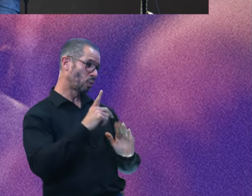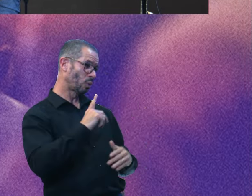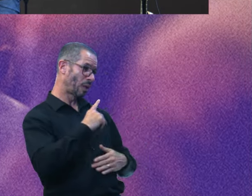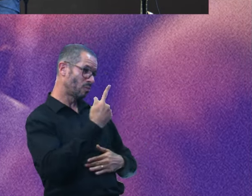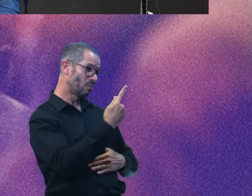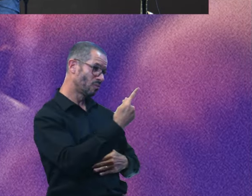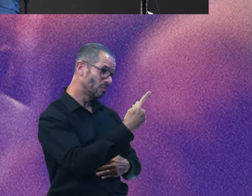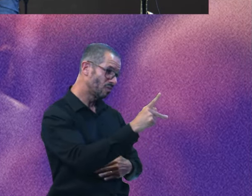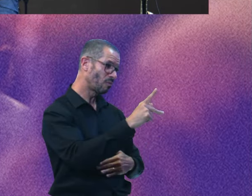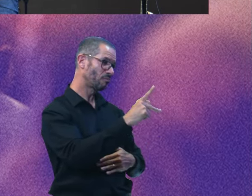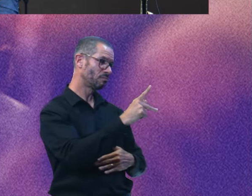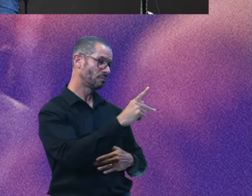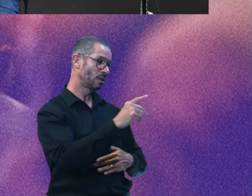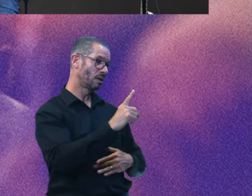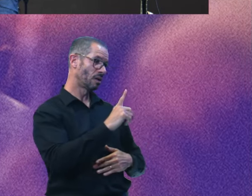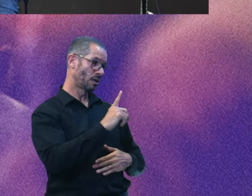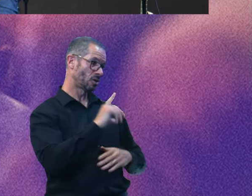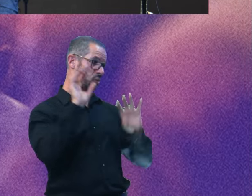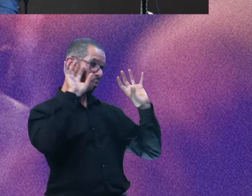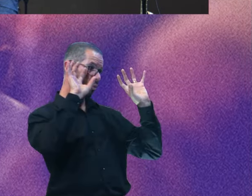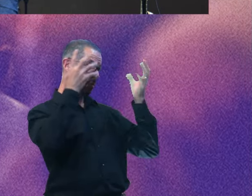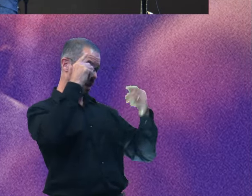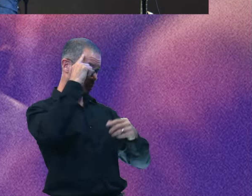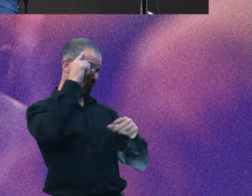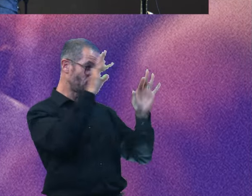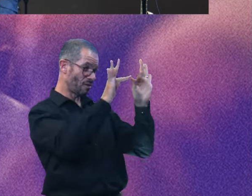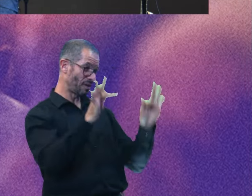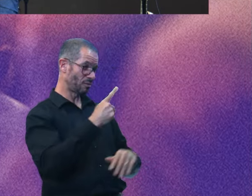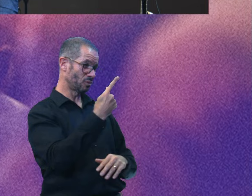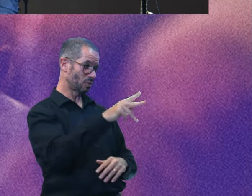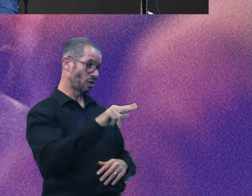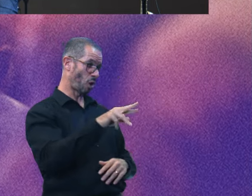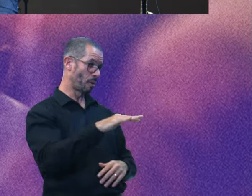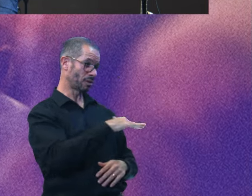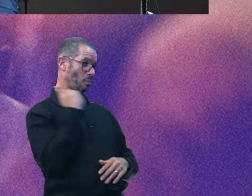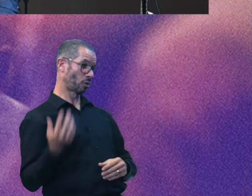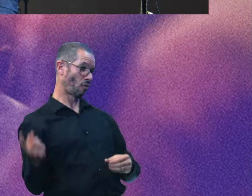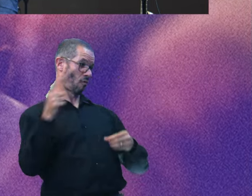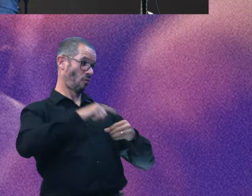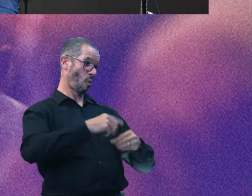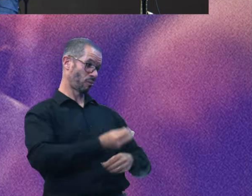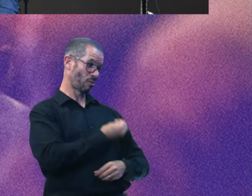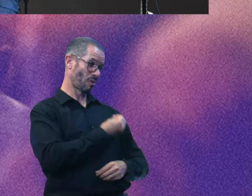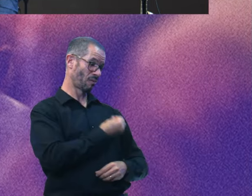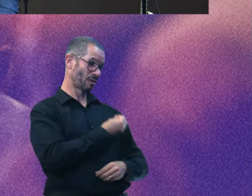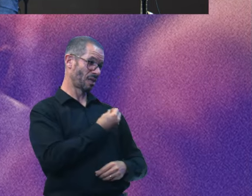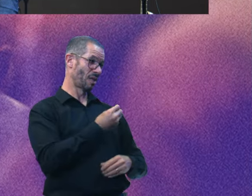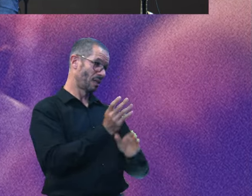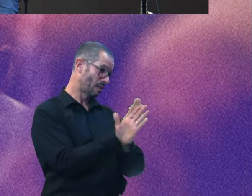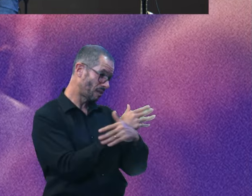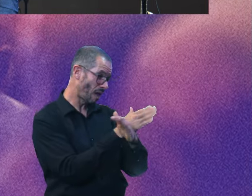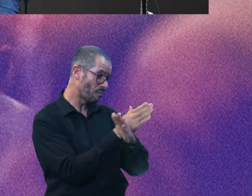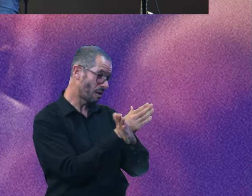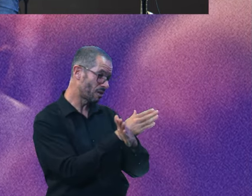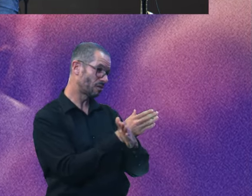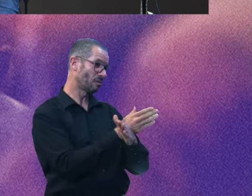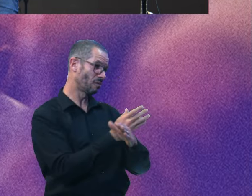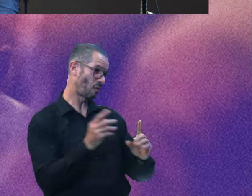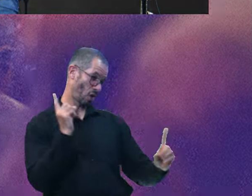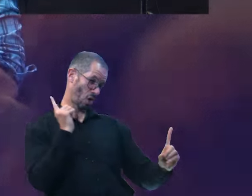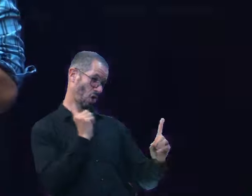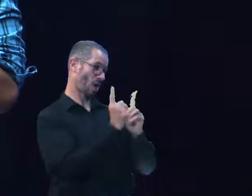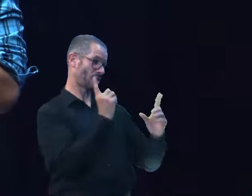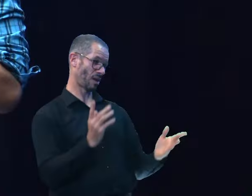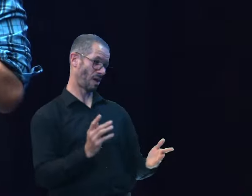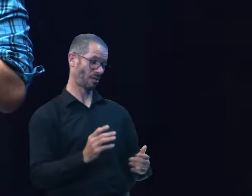seu. Mas tínhamos de comemorar esse dia feliz, pois o seu irmão estava morto e voltou à vida. Ele estava perdido e foi